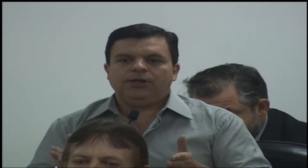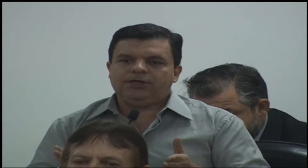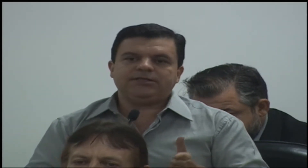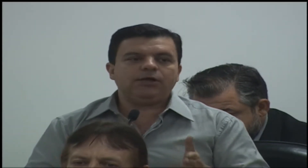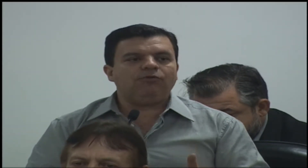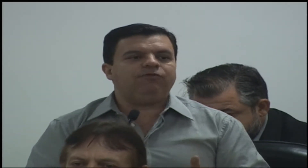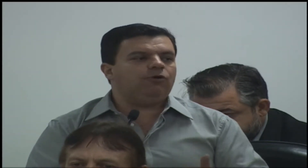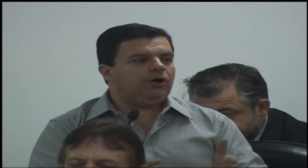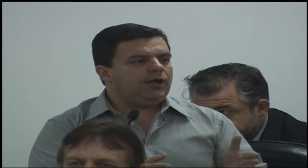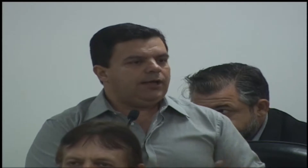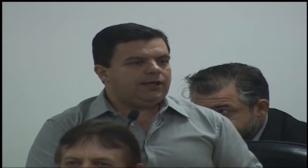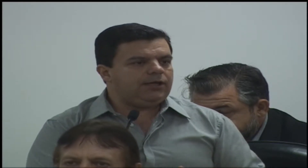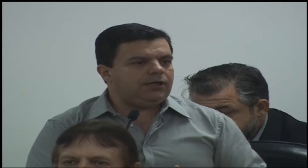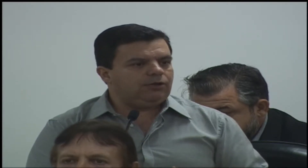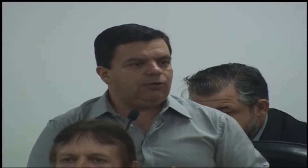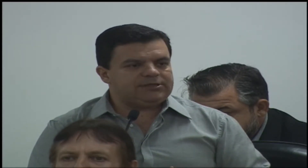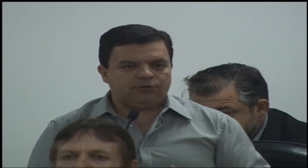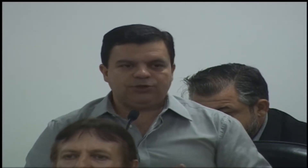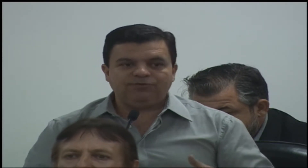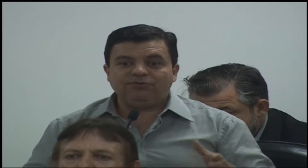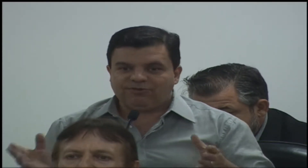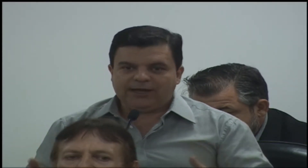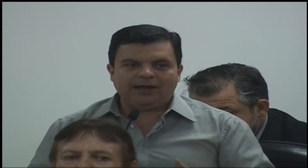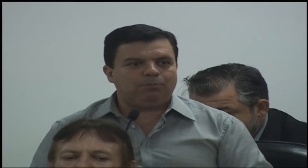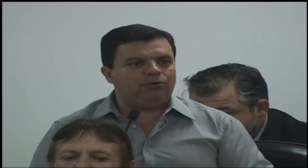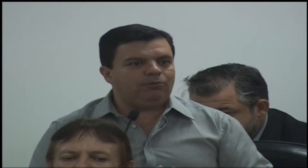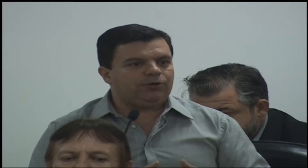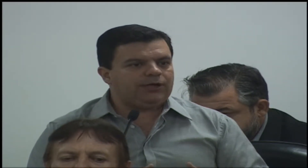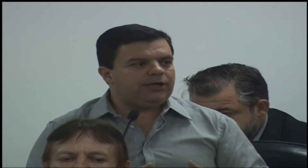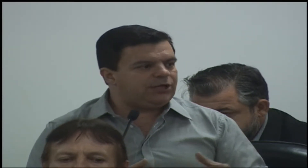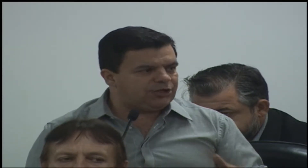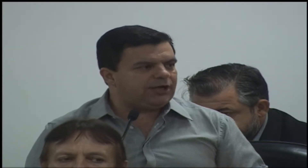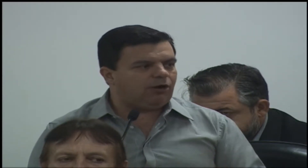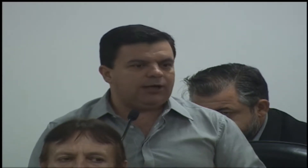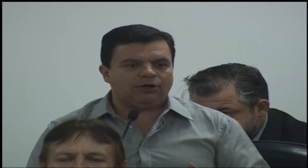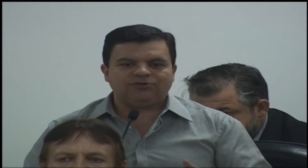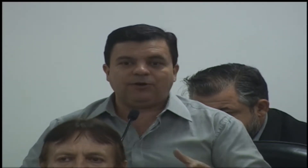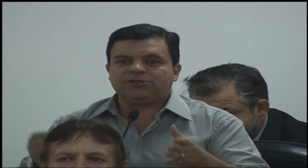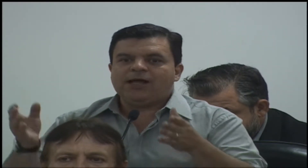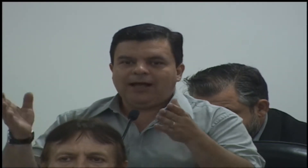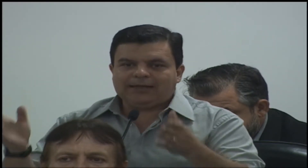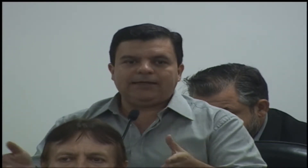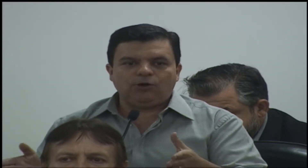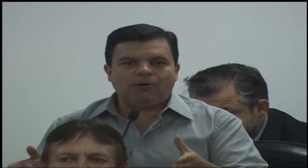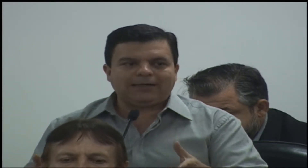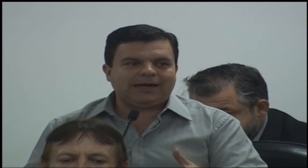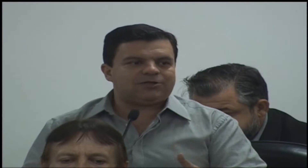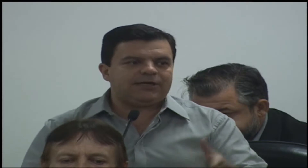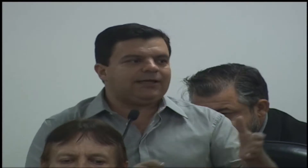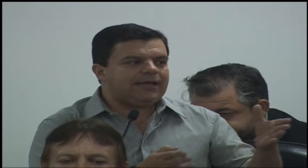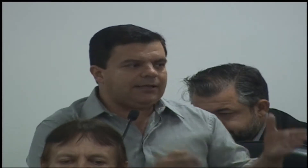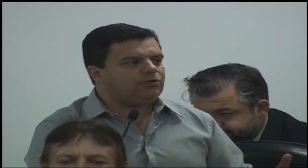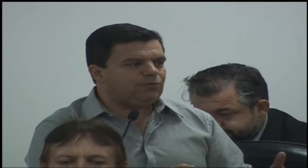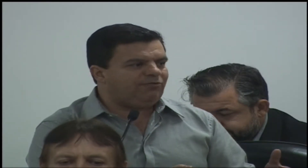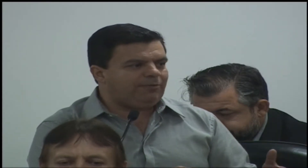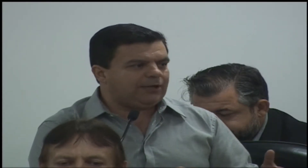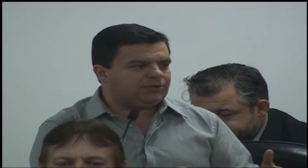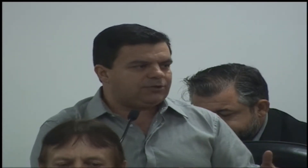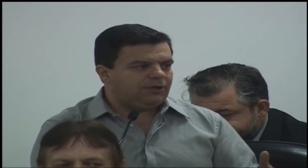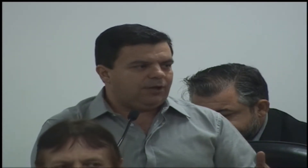não, porque nós teremos novas manifestações, nós teremos as pessoas que não serão contempladas pedindo